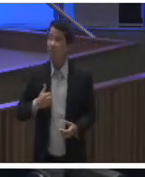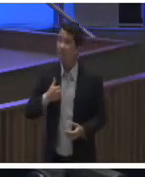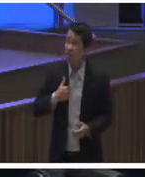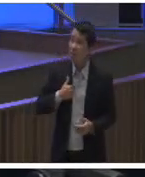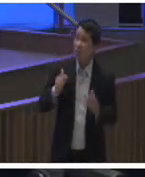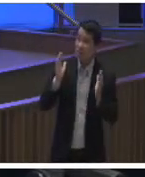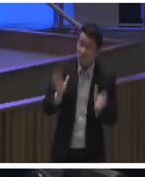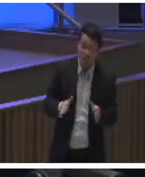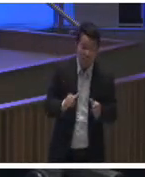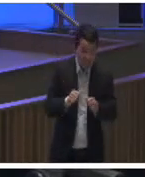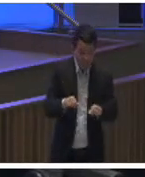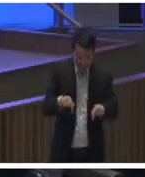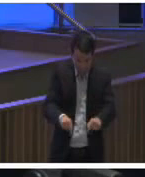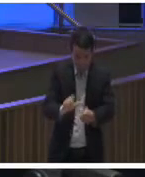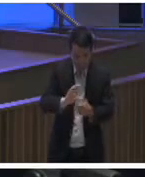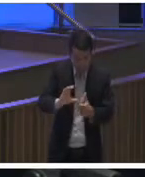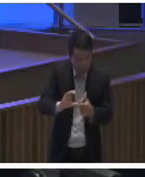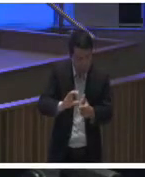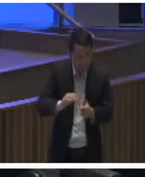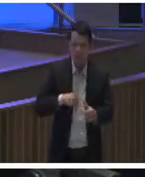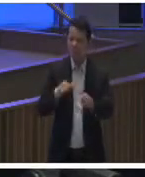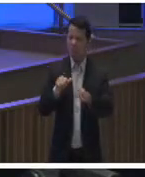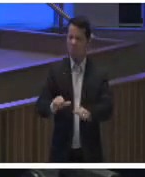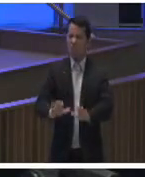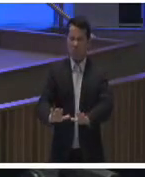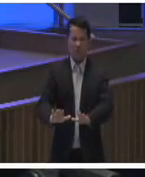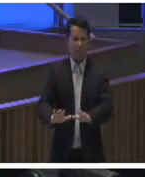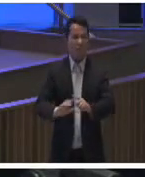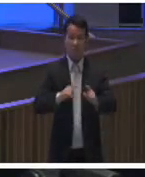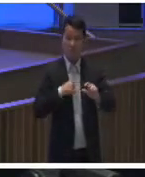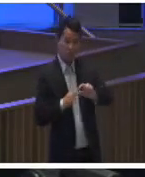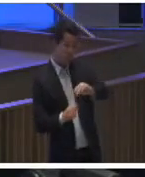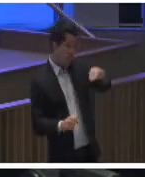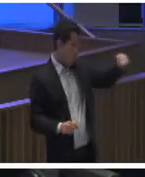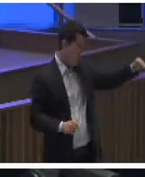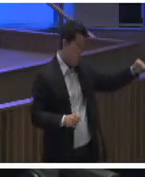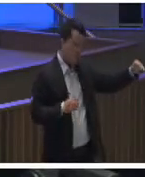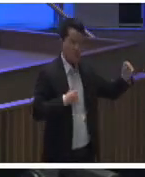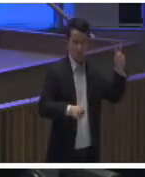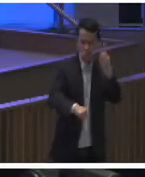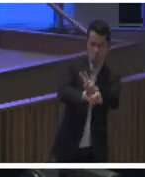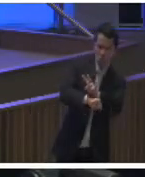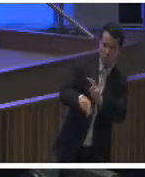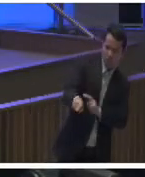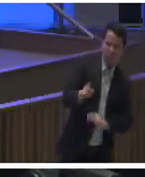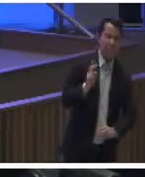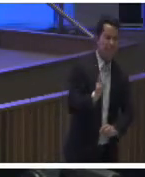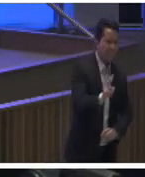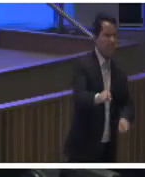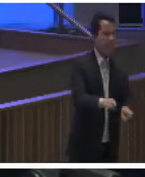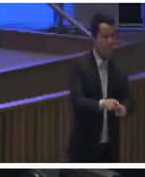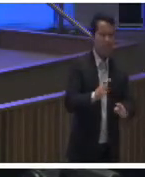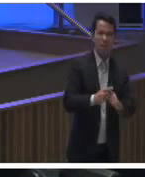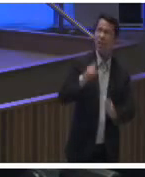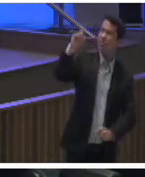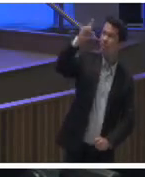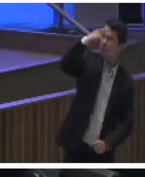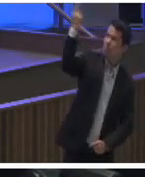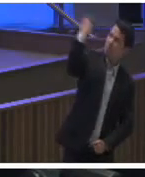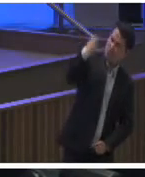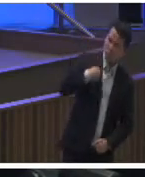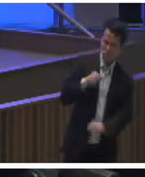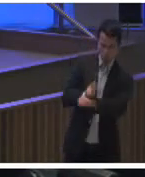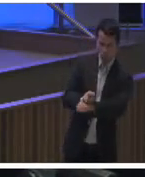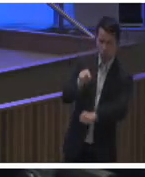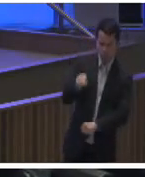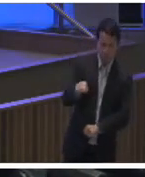continuo cuidando de vocês porque esse é o papel que Deus delegou para mim. E não somente isso, mas aprendemos também que